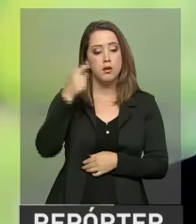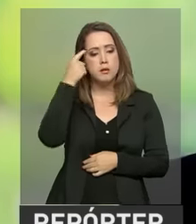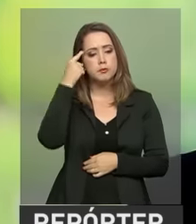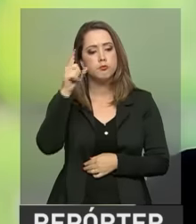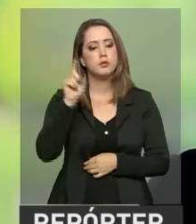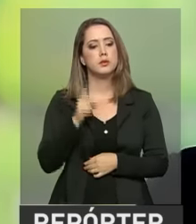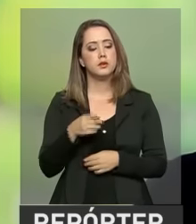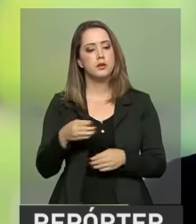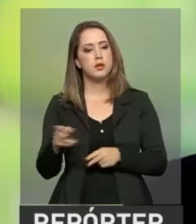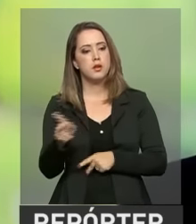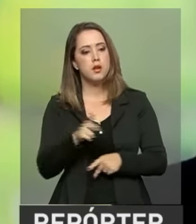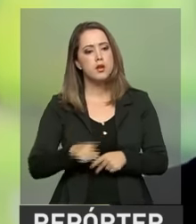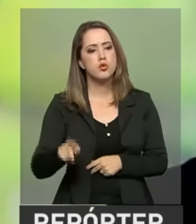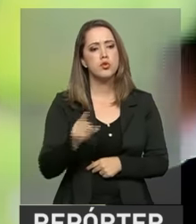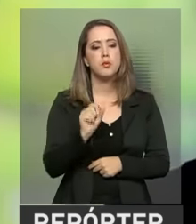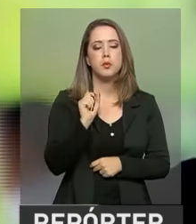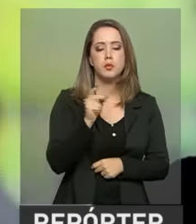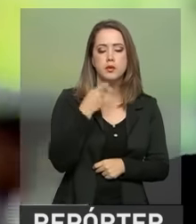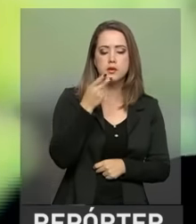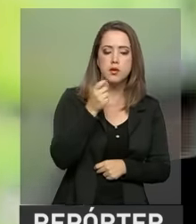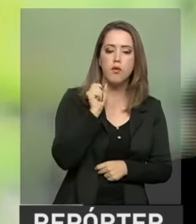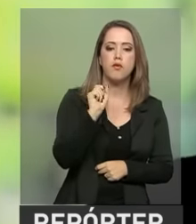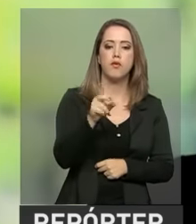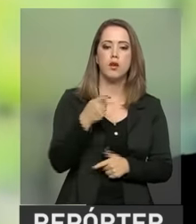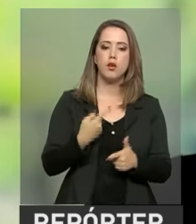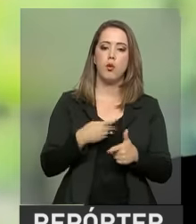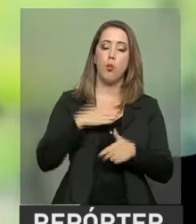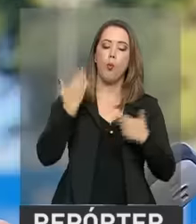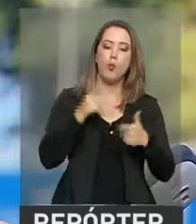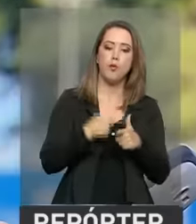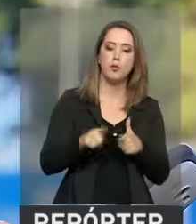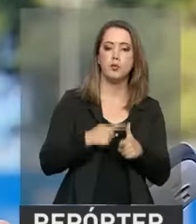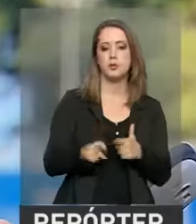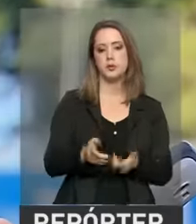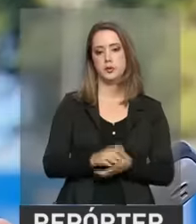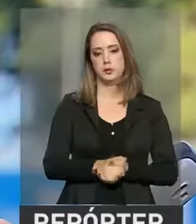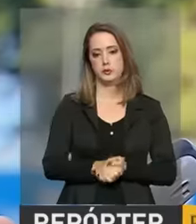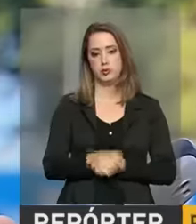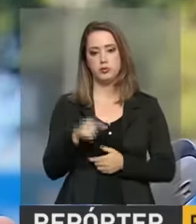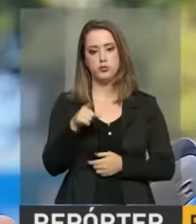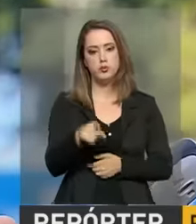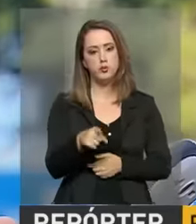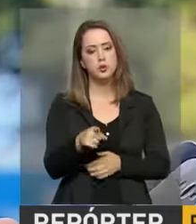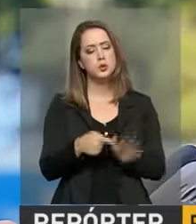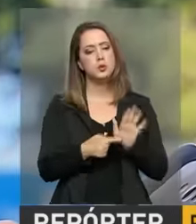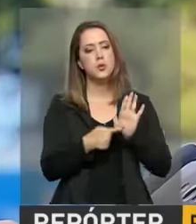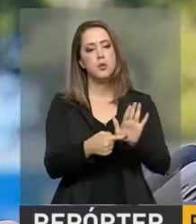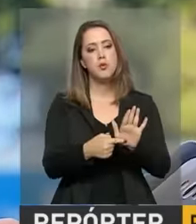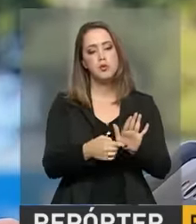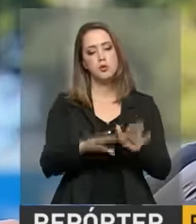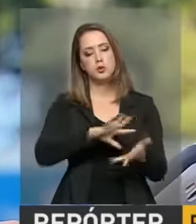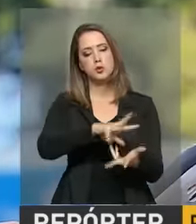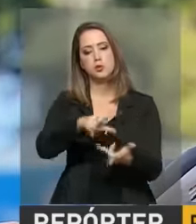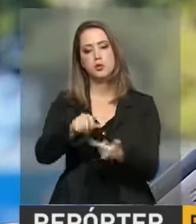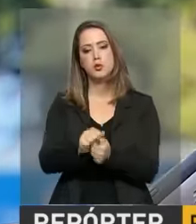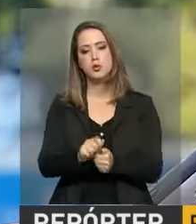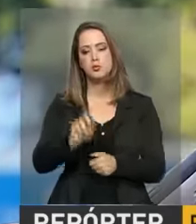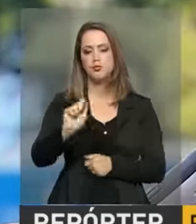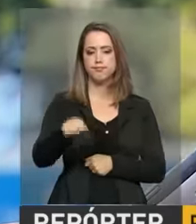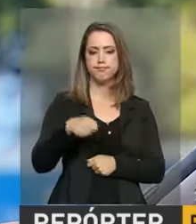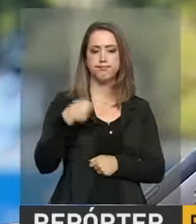se abra com a gente e nos conte os problemas pelos quais eles vêm passando demonstra para o mundo aquela marca